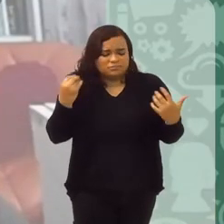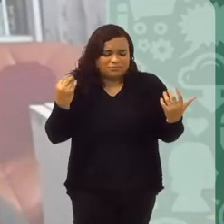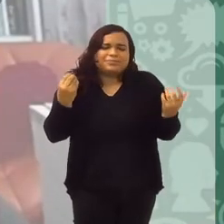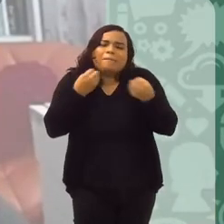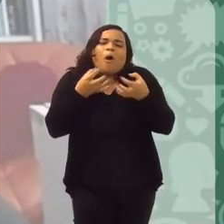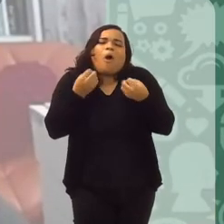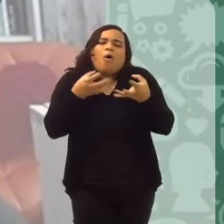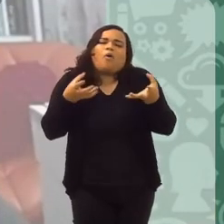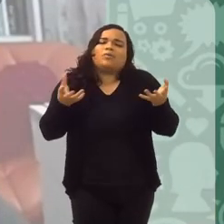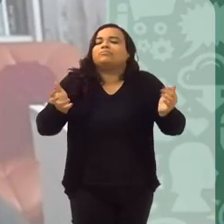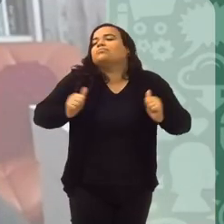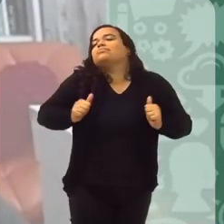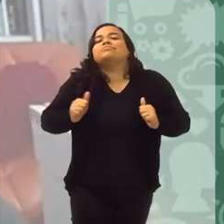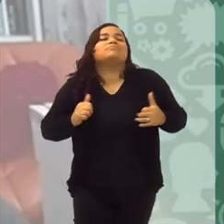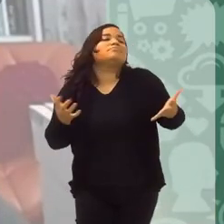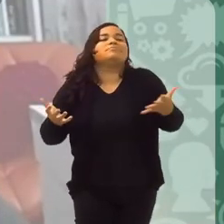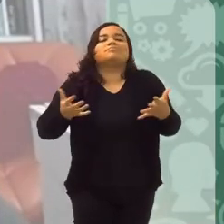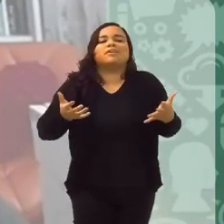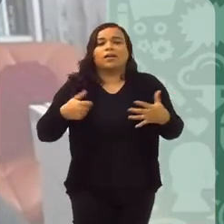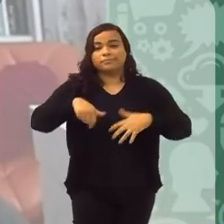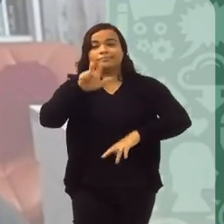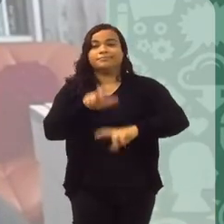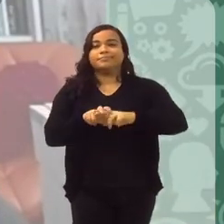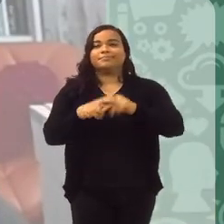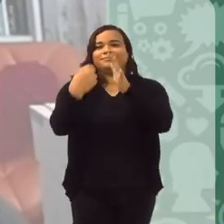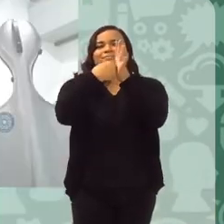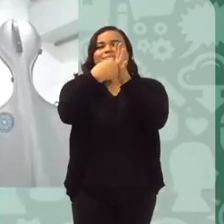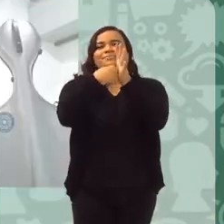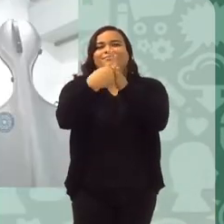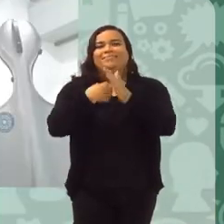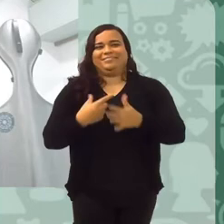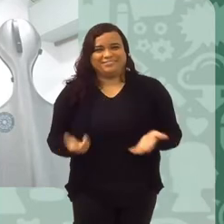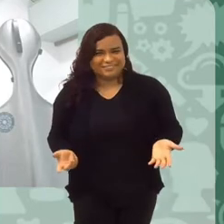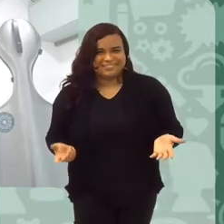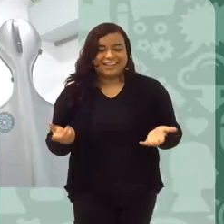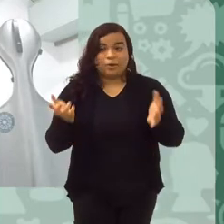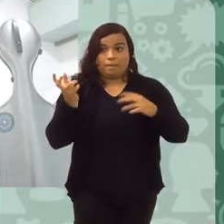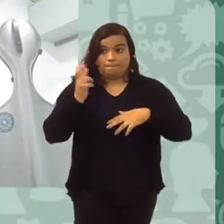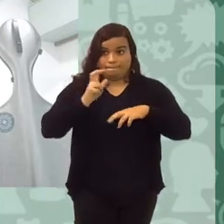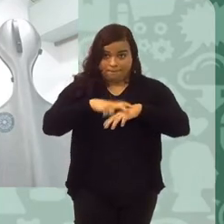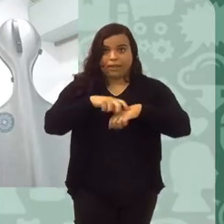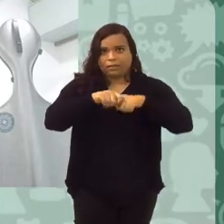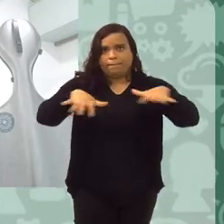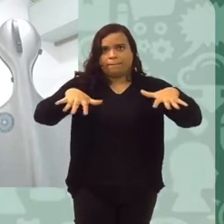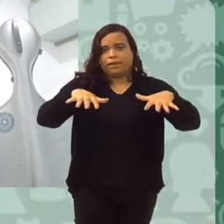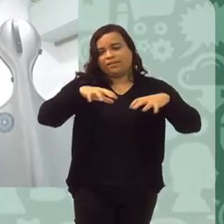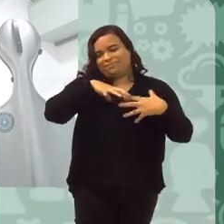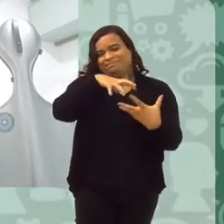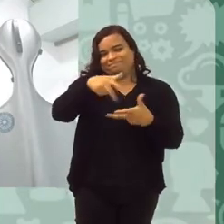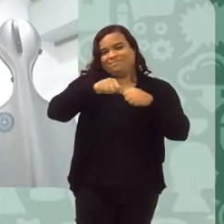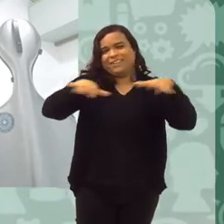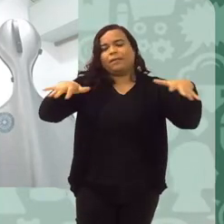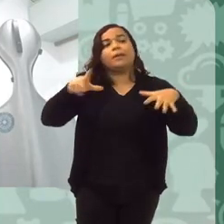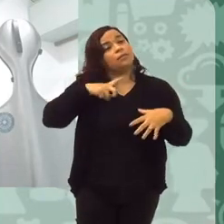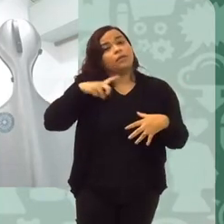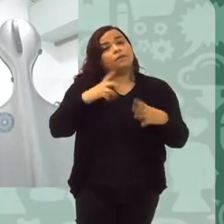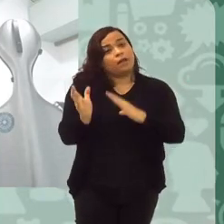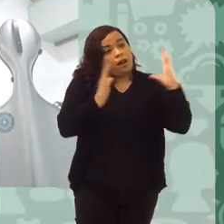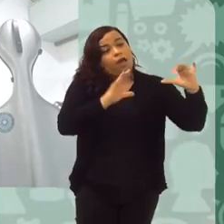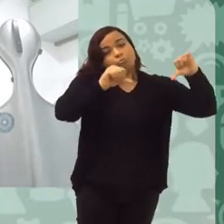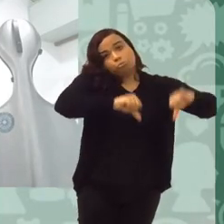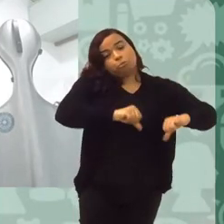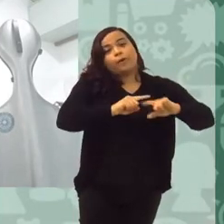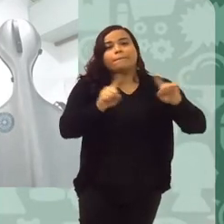bem à vontade, entendeu? E vão fazer análise. Então, a pandemia teve esse lado ruim, mas também teve